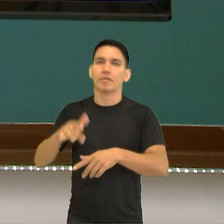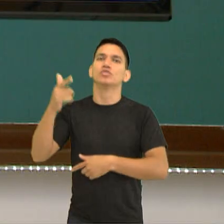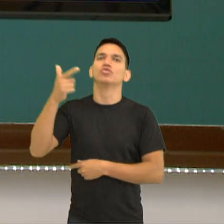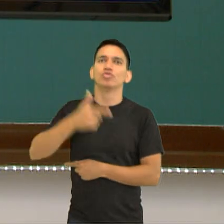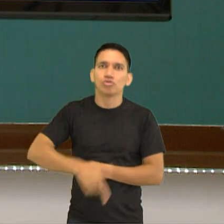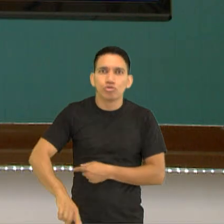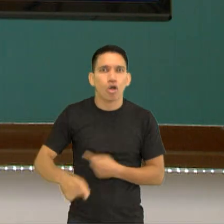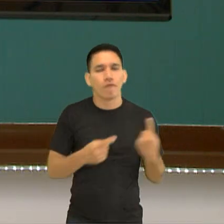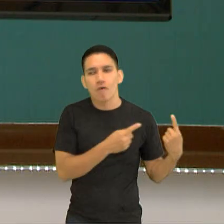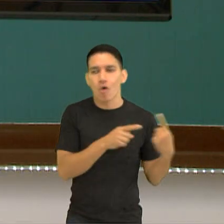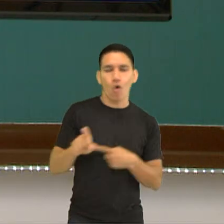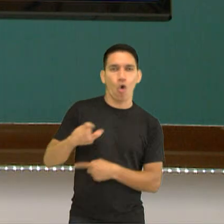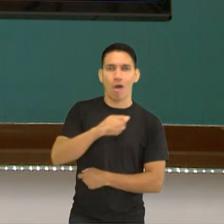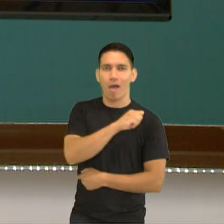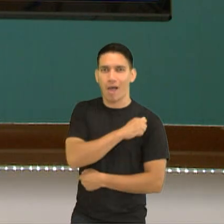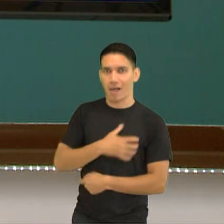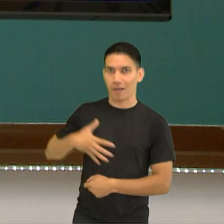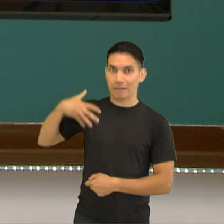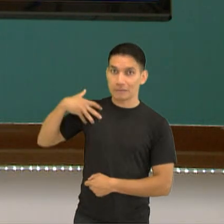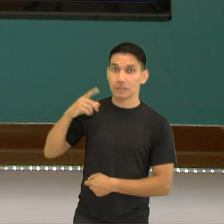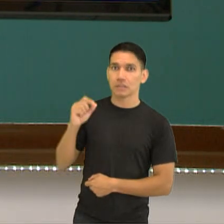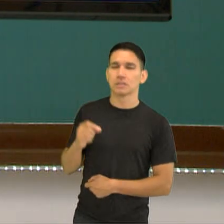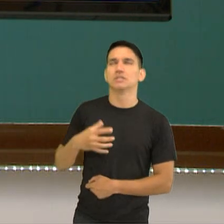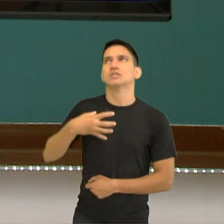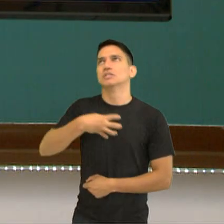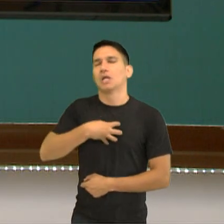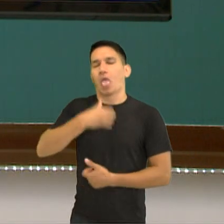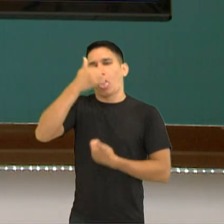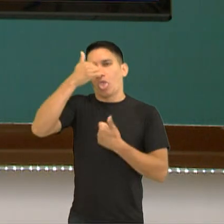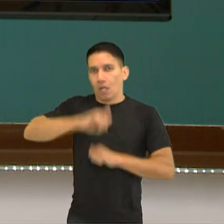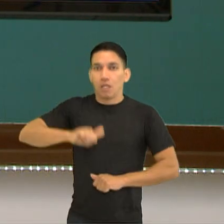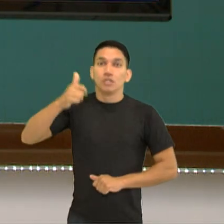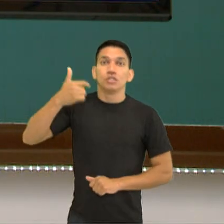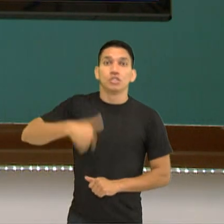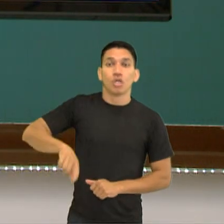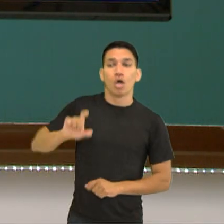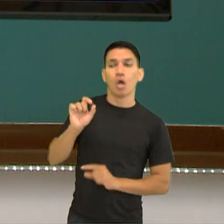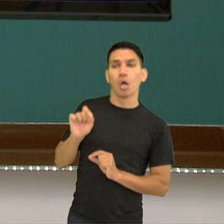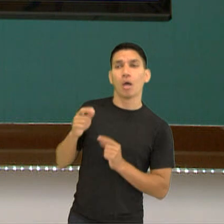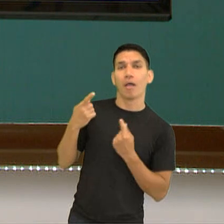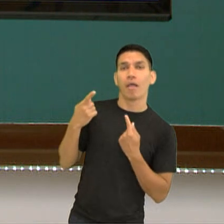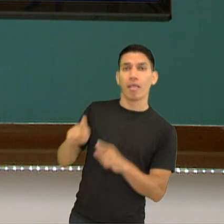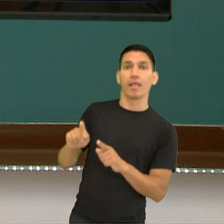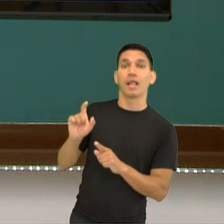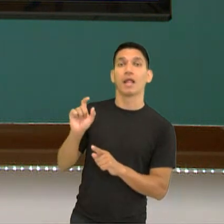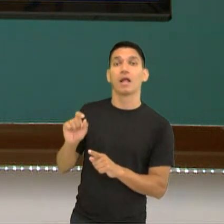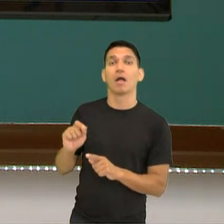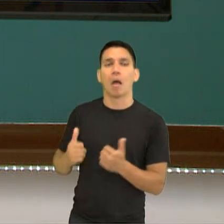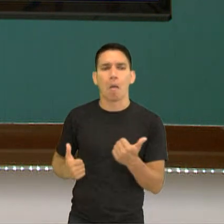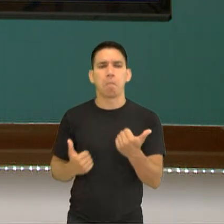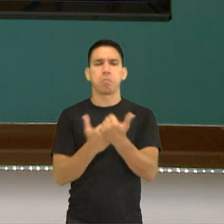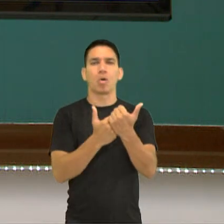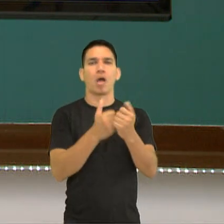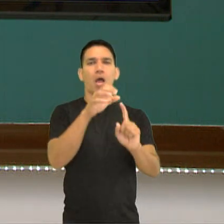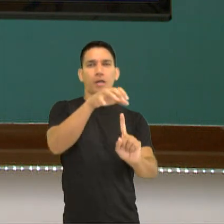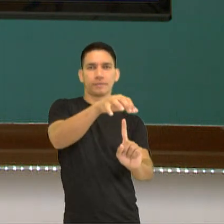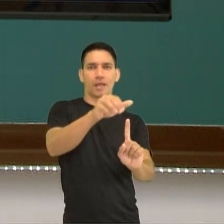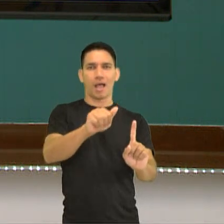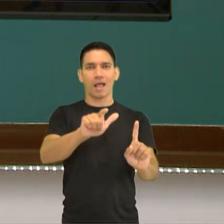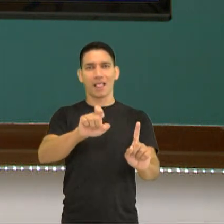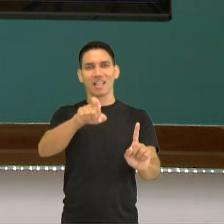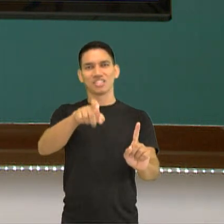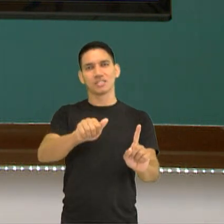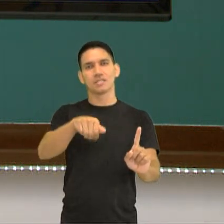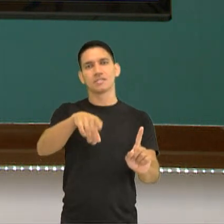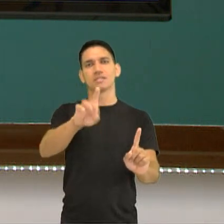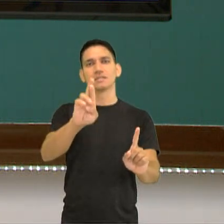vida de Aristóteles, mais uma decepção, ele é acusado de apoiar Alexandre, já que foi o seu preceptor, o seu